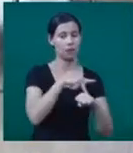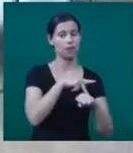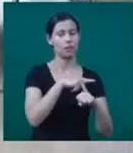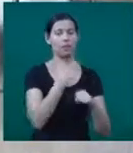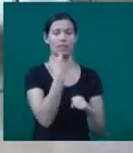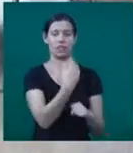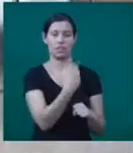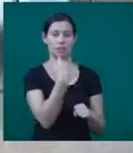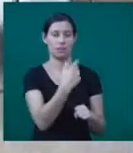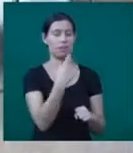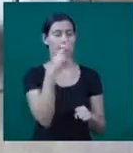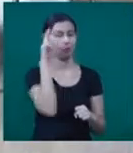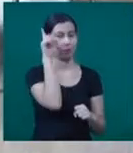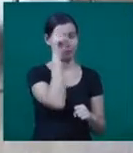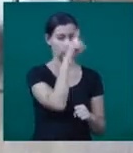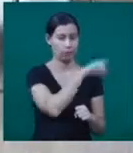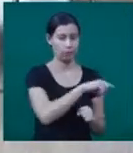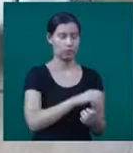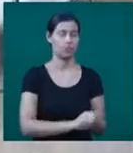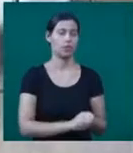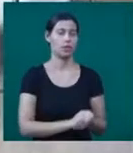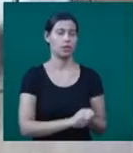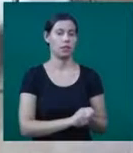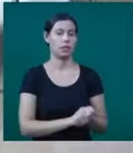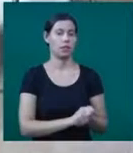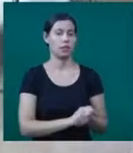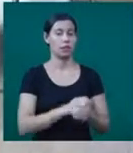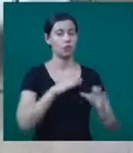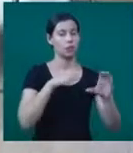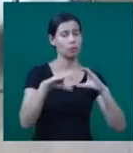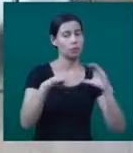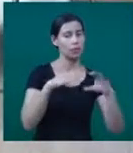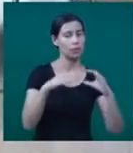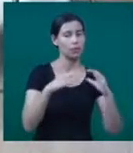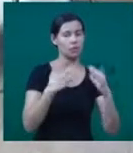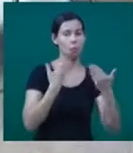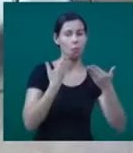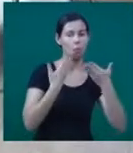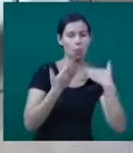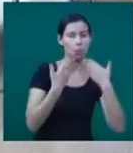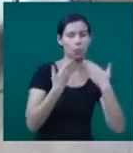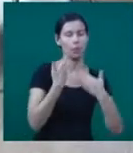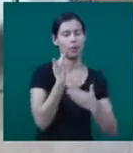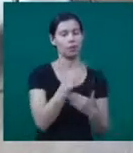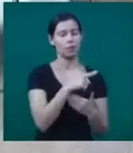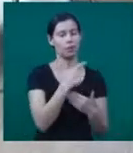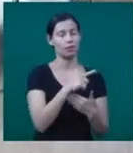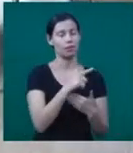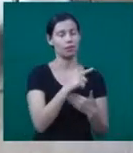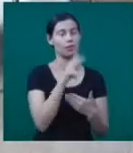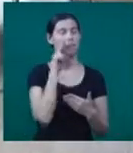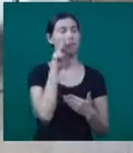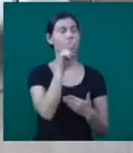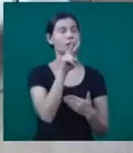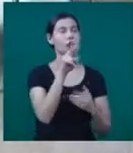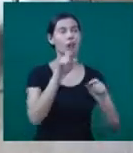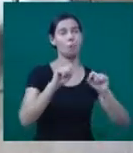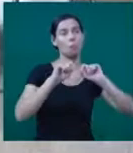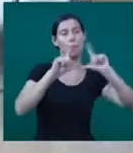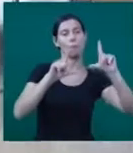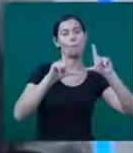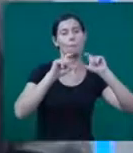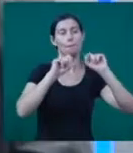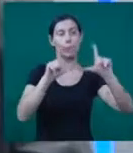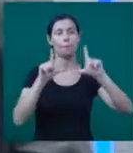em compreensão, a da própria língua. Você não tem a comunicação verbal diretamente, né? É muito mais a comunicação não verbal, quer dizer, a imagem ela fala